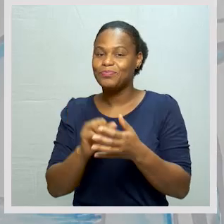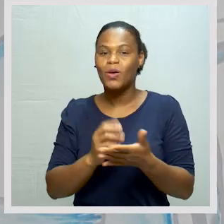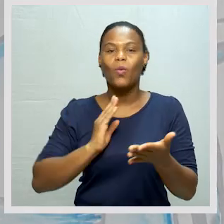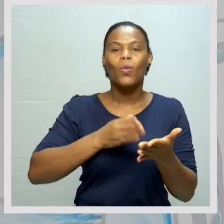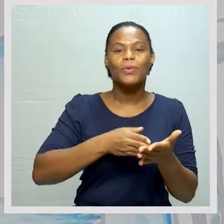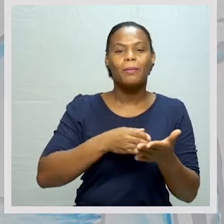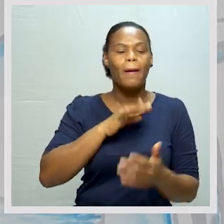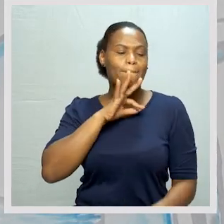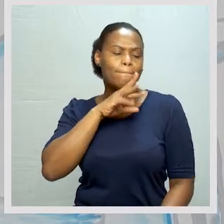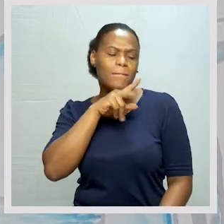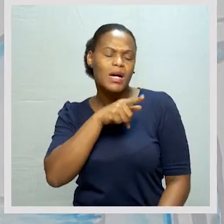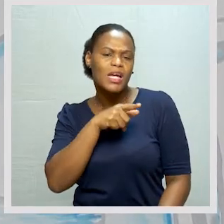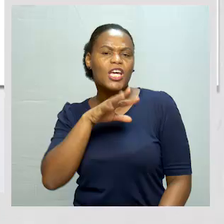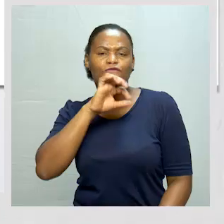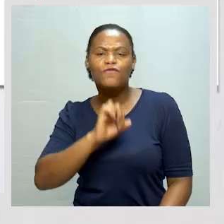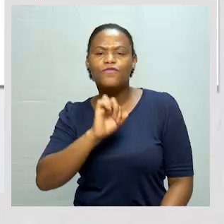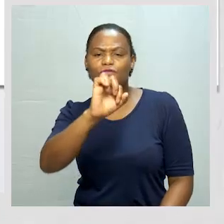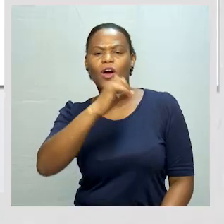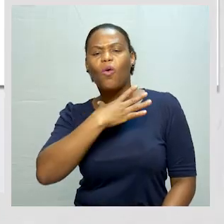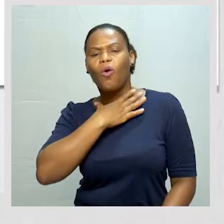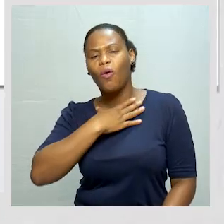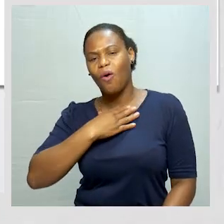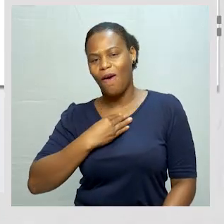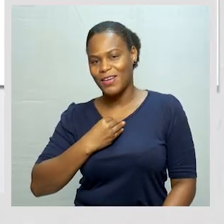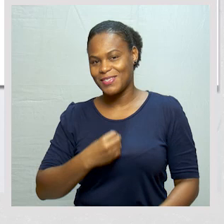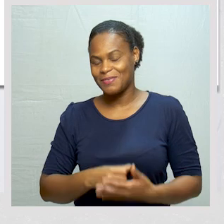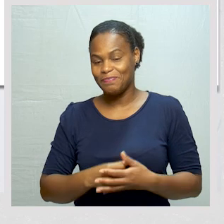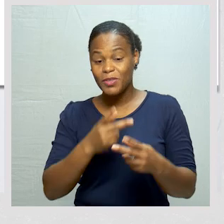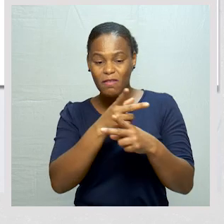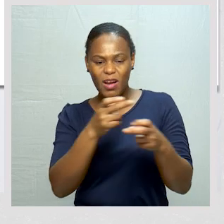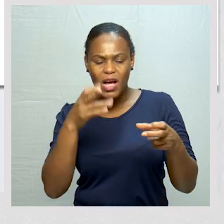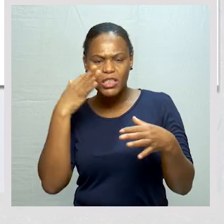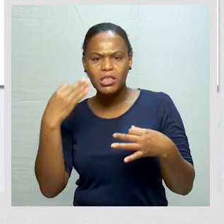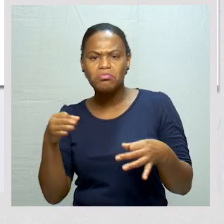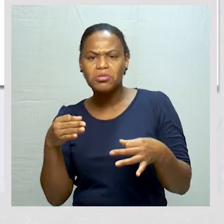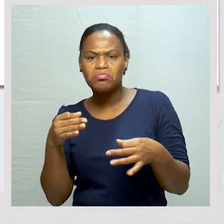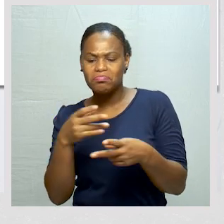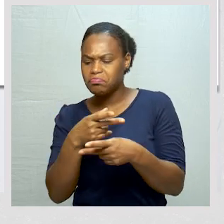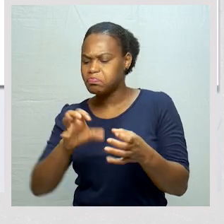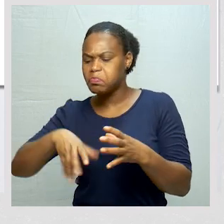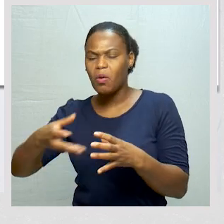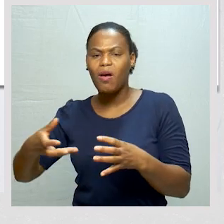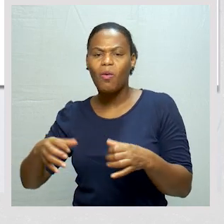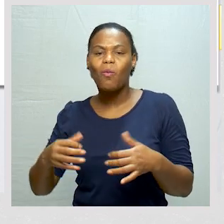a mãe gosta dos seus filhos. Essa frase é simples ou composta? Vamos lá.